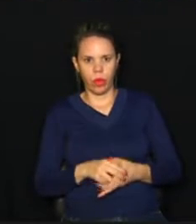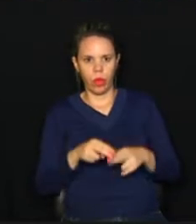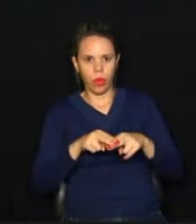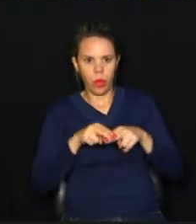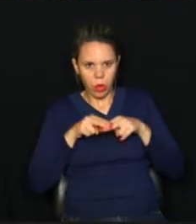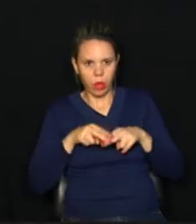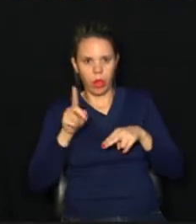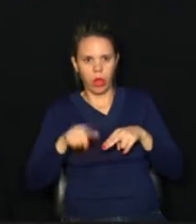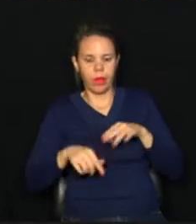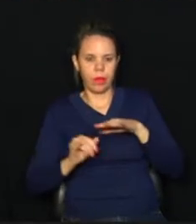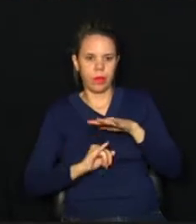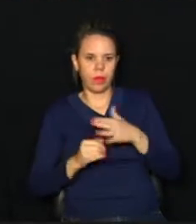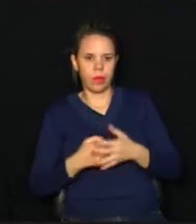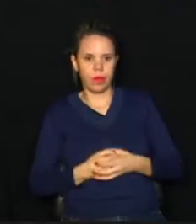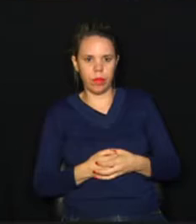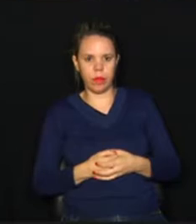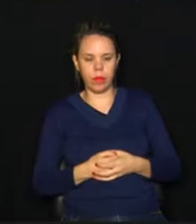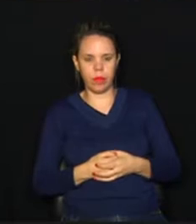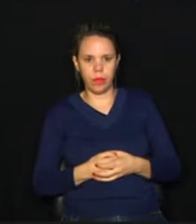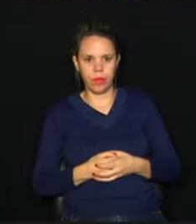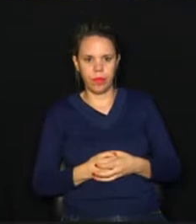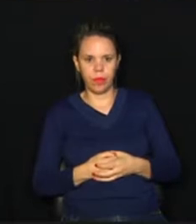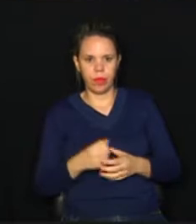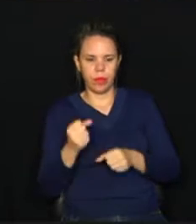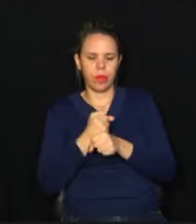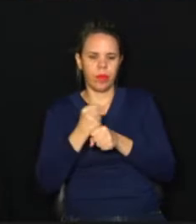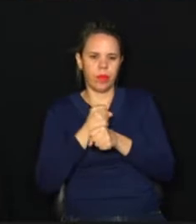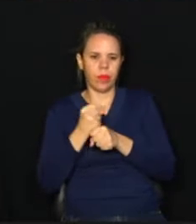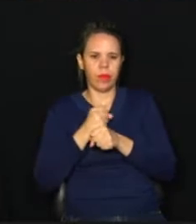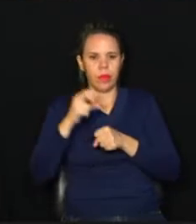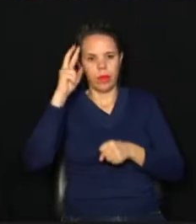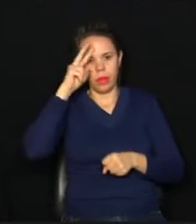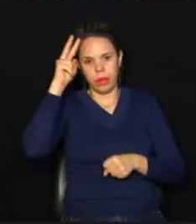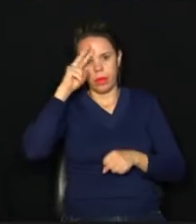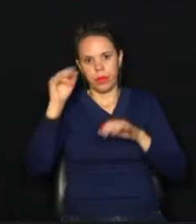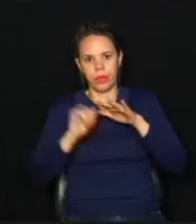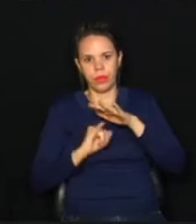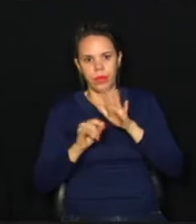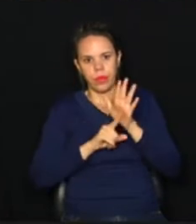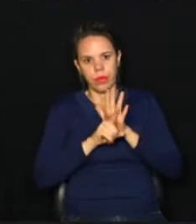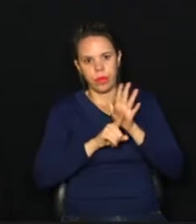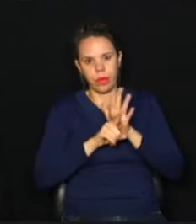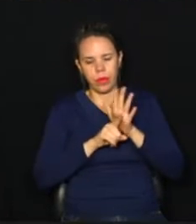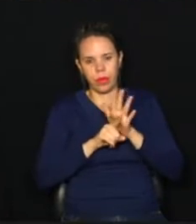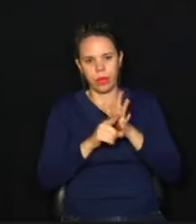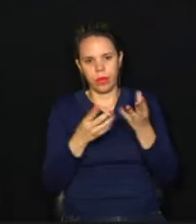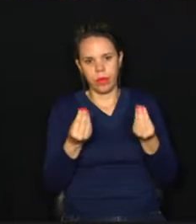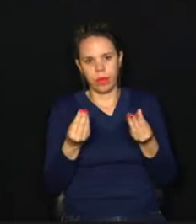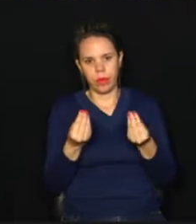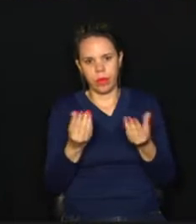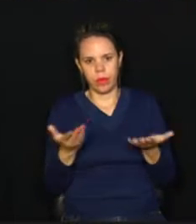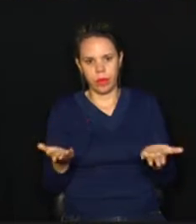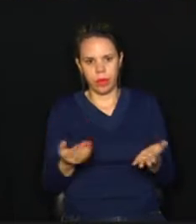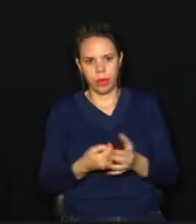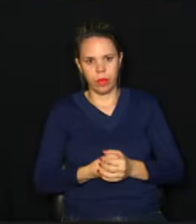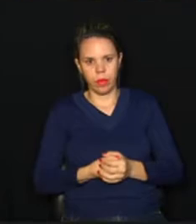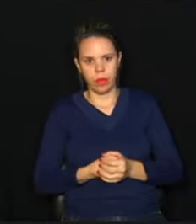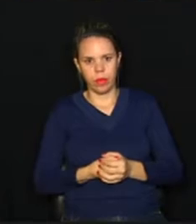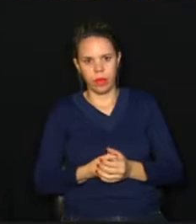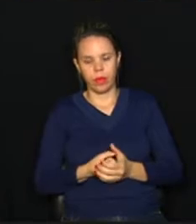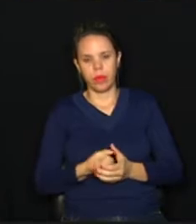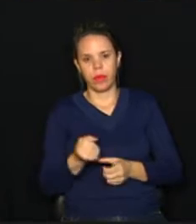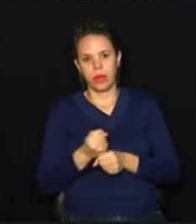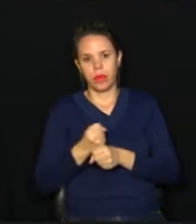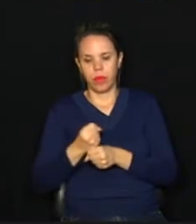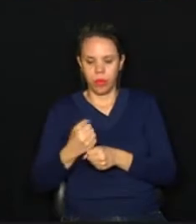essas instituições, né? São anos de história dos institutos de pesquisa, muitos, inclusive,